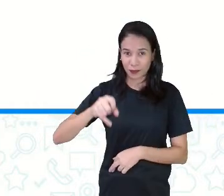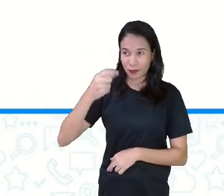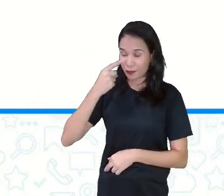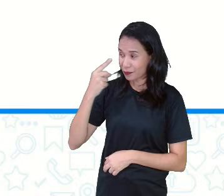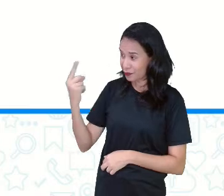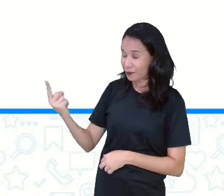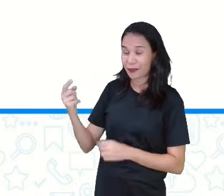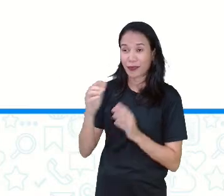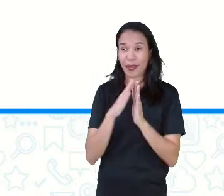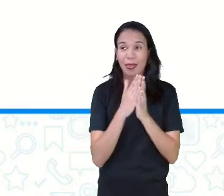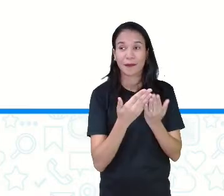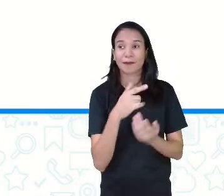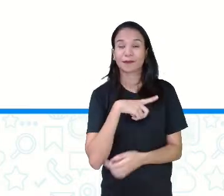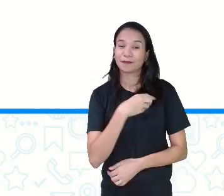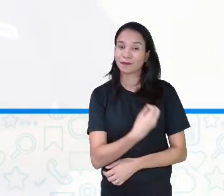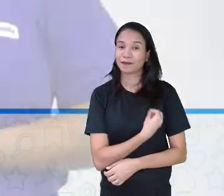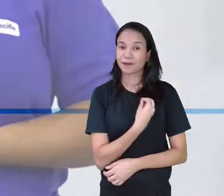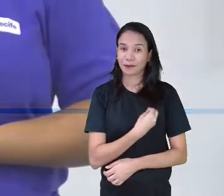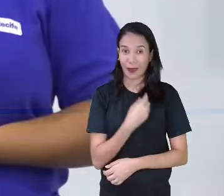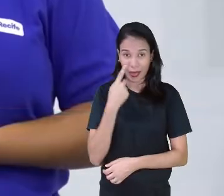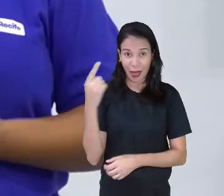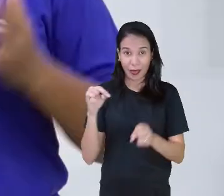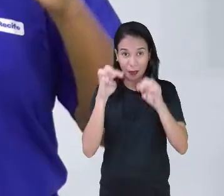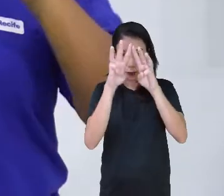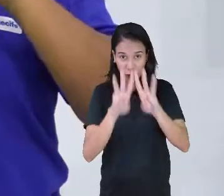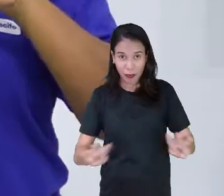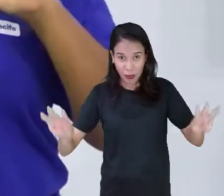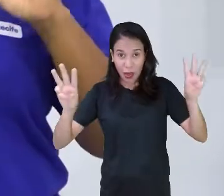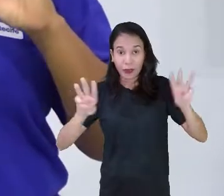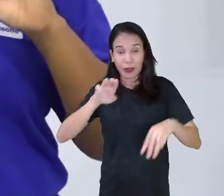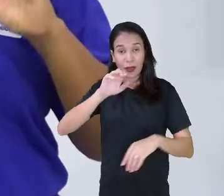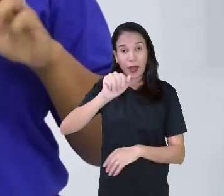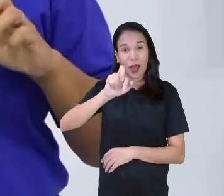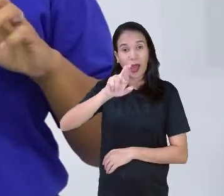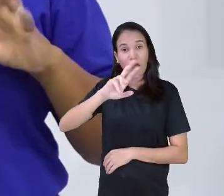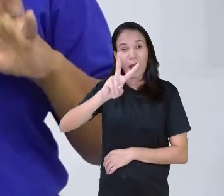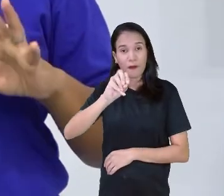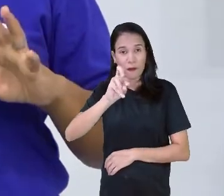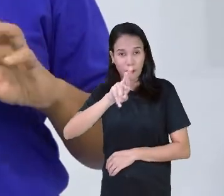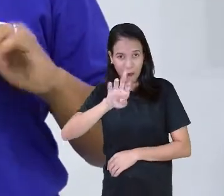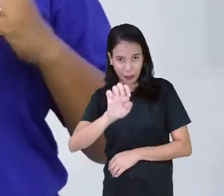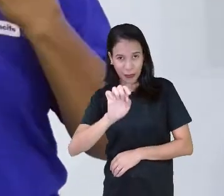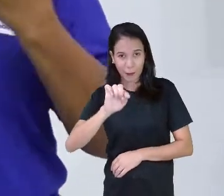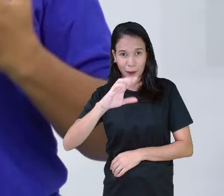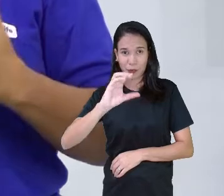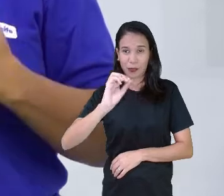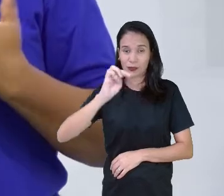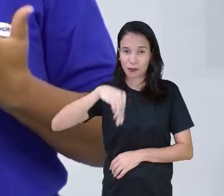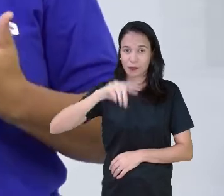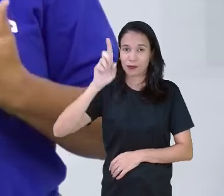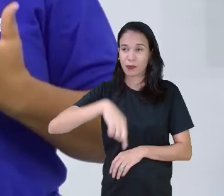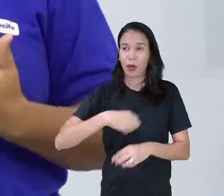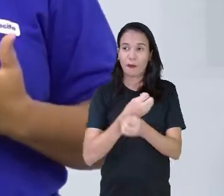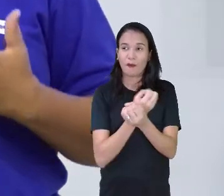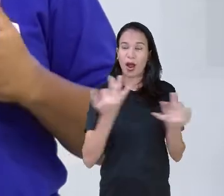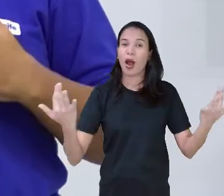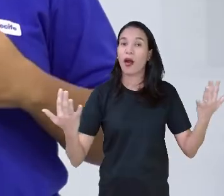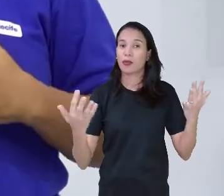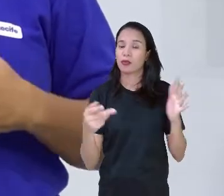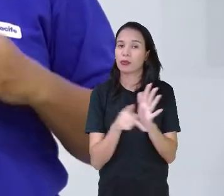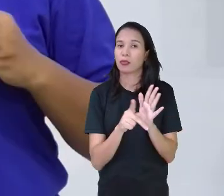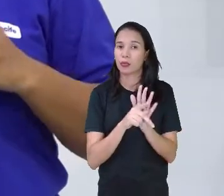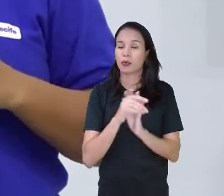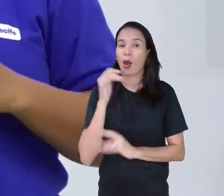livro está lá, na árvore de livro. É uma coleção de contos, tá certo? Uma coleção, mas